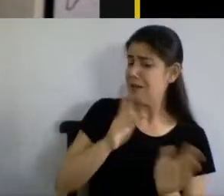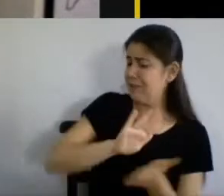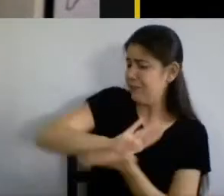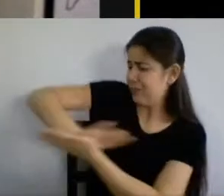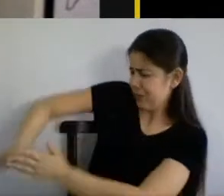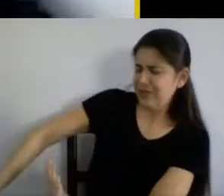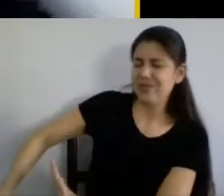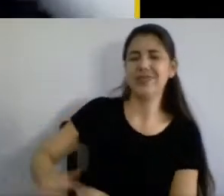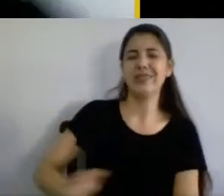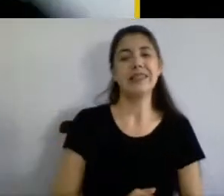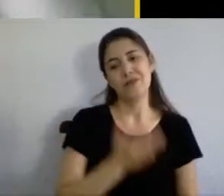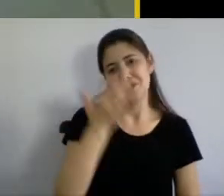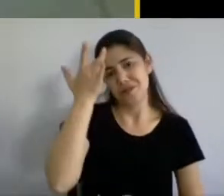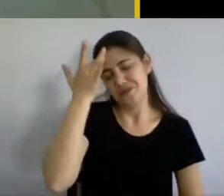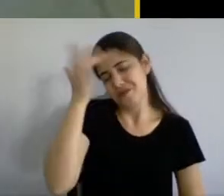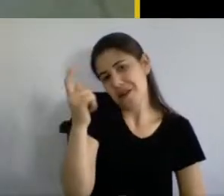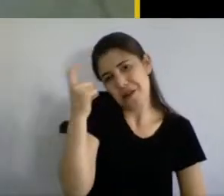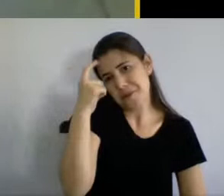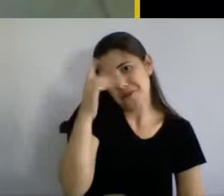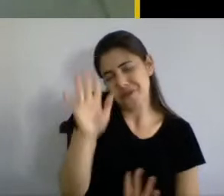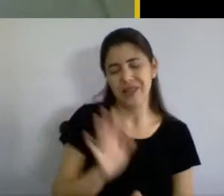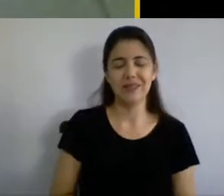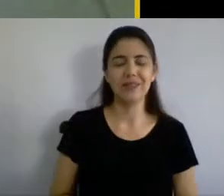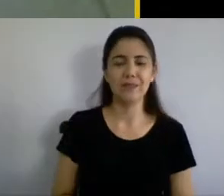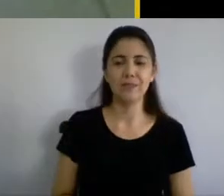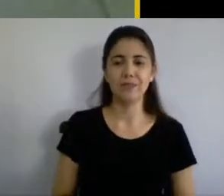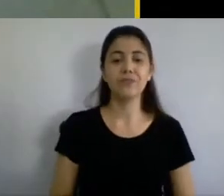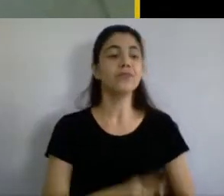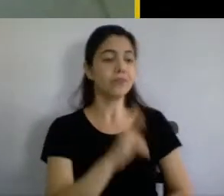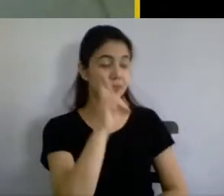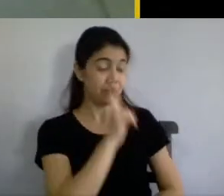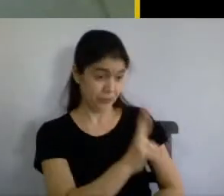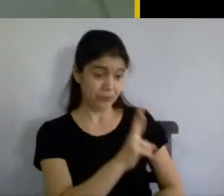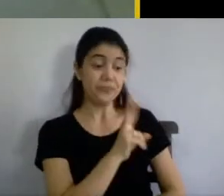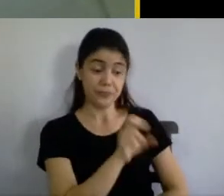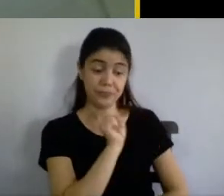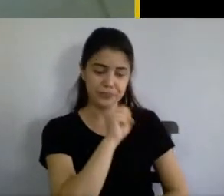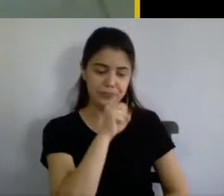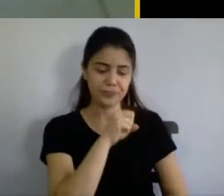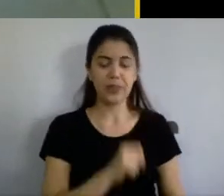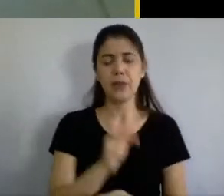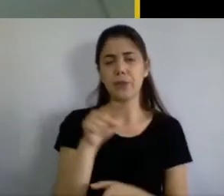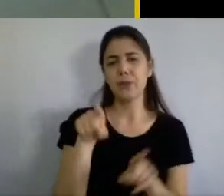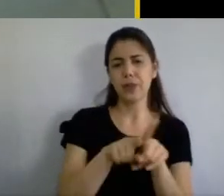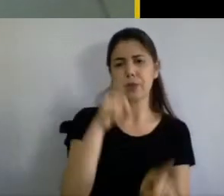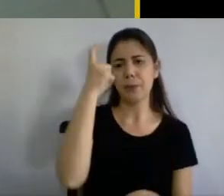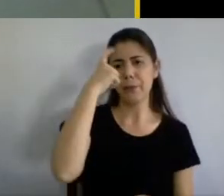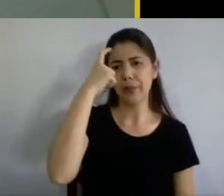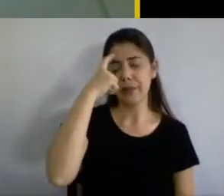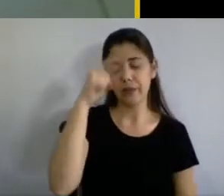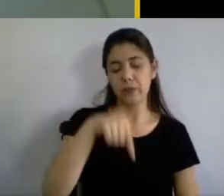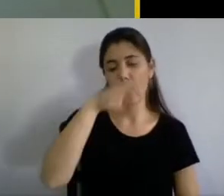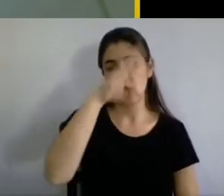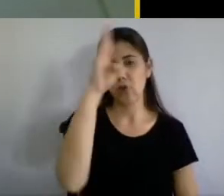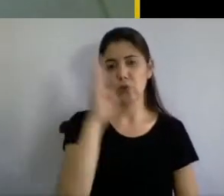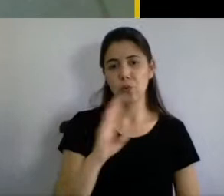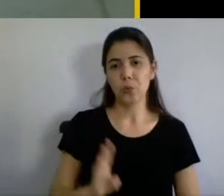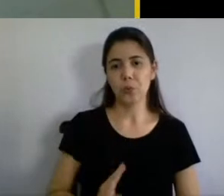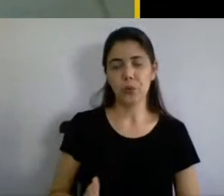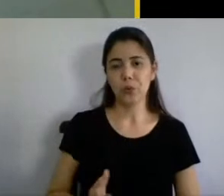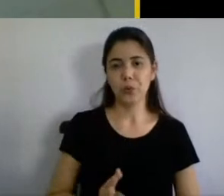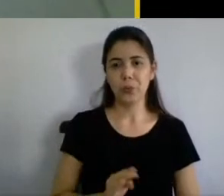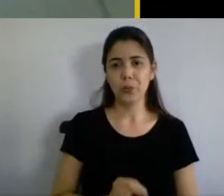Respondeu sim, Hansen, era justamente isso. Eu estava pensando um pouco também, no Brasil em particular, a